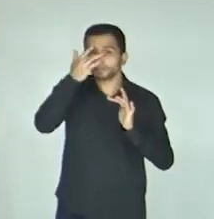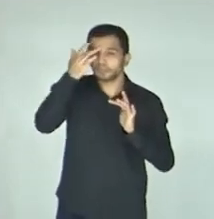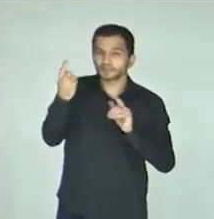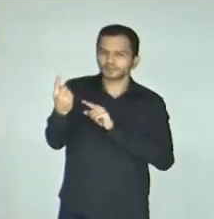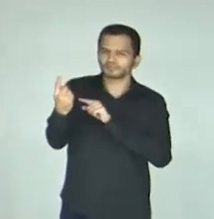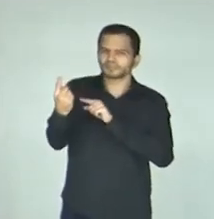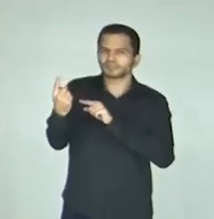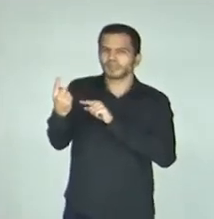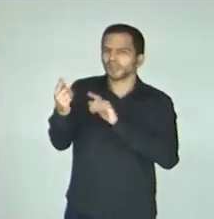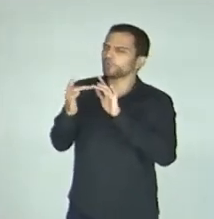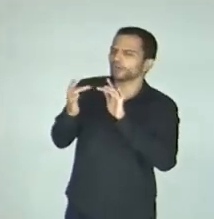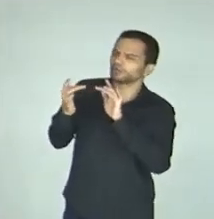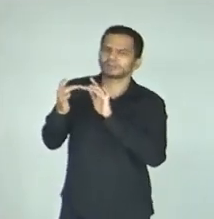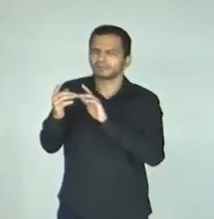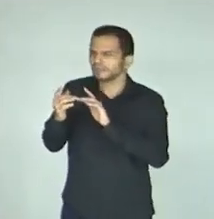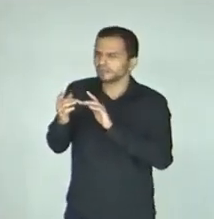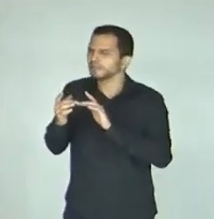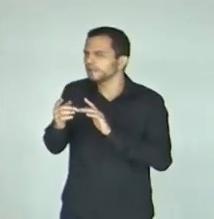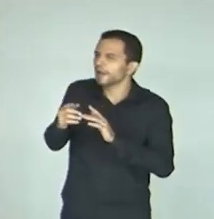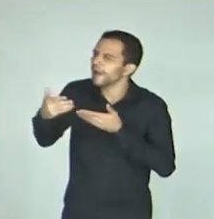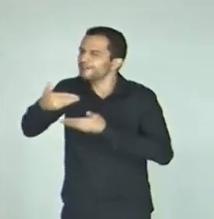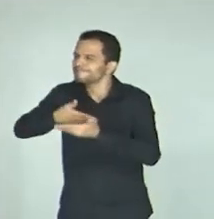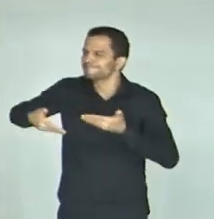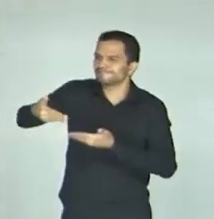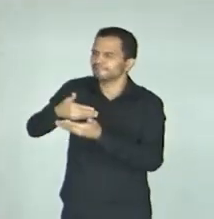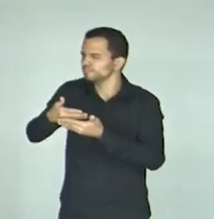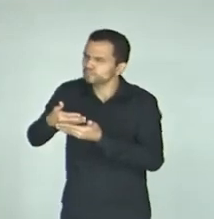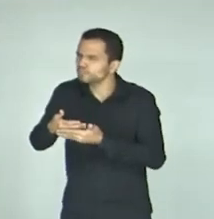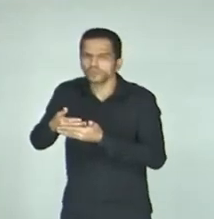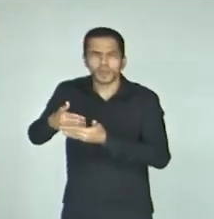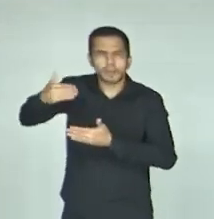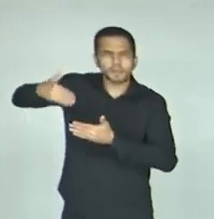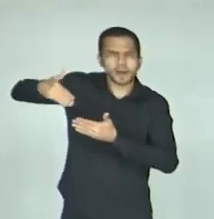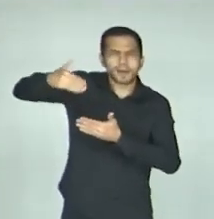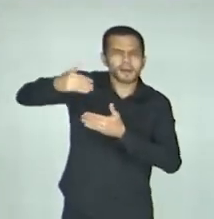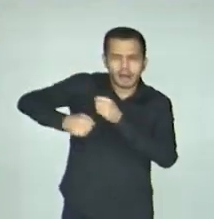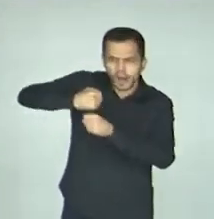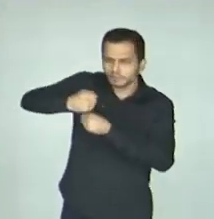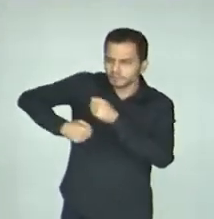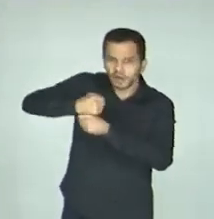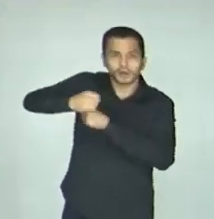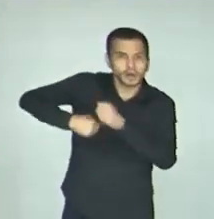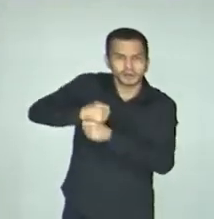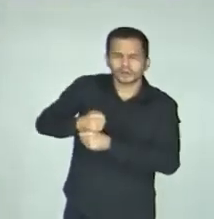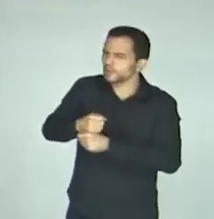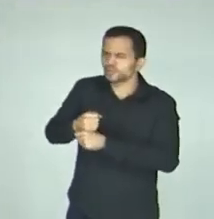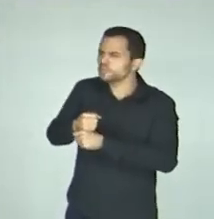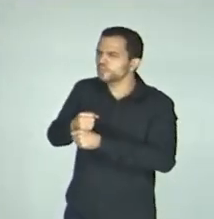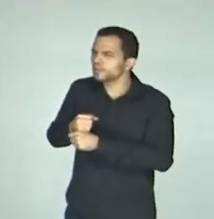você nunca imaginou que era um cristão um belo dia você descobre que ele frequenta igreja há muitos anos que vai todo domingo